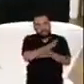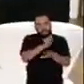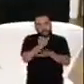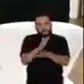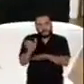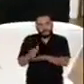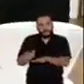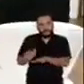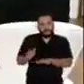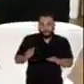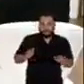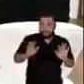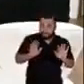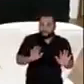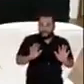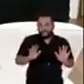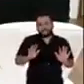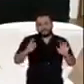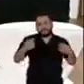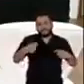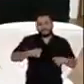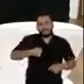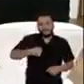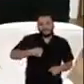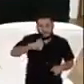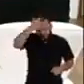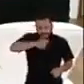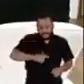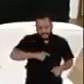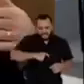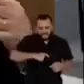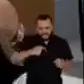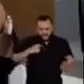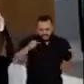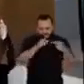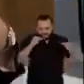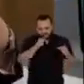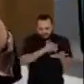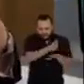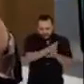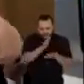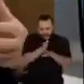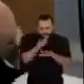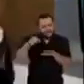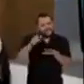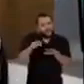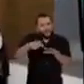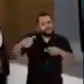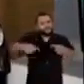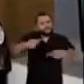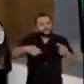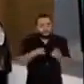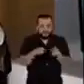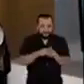cabelo né nos múltiplos modos de ser inclusive na política é eu acho que à época capacidade de auto